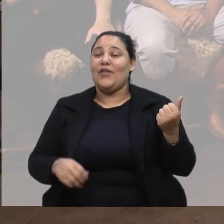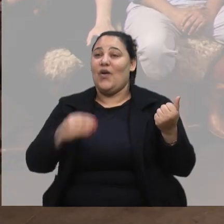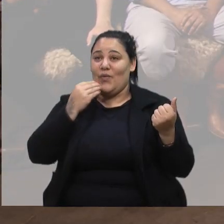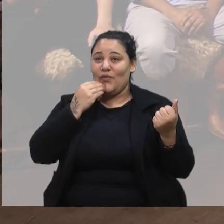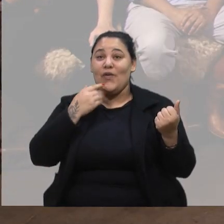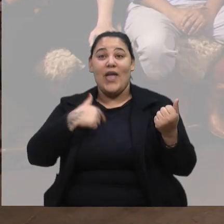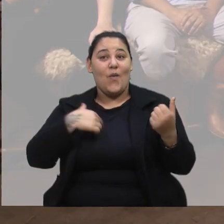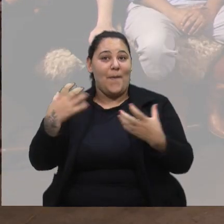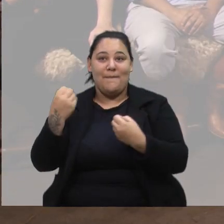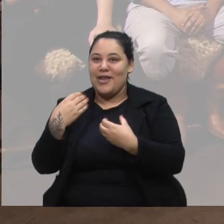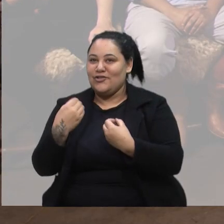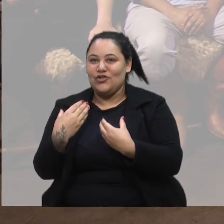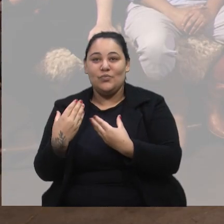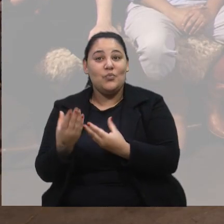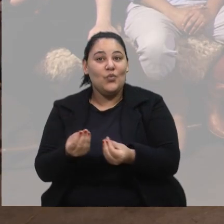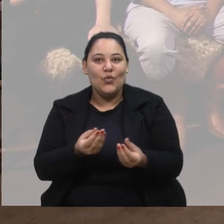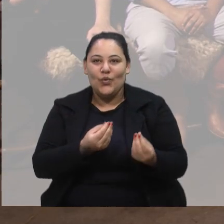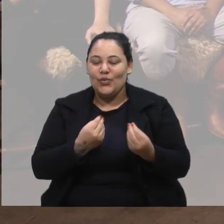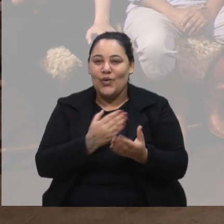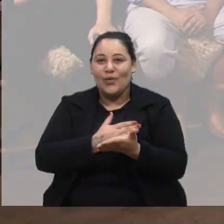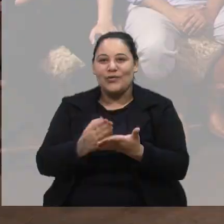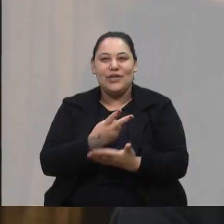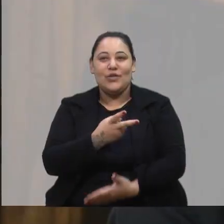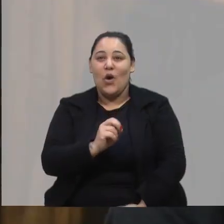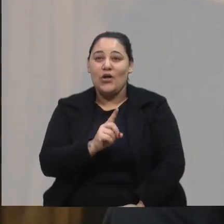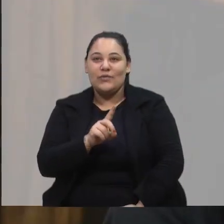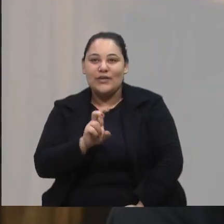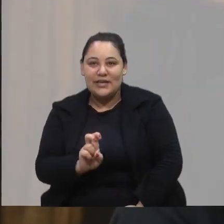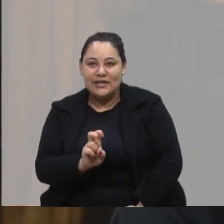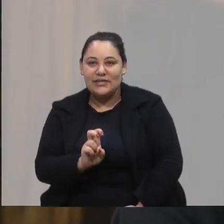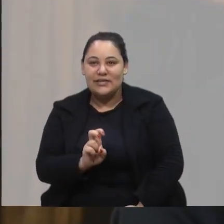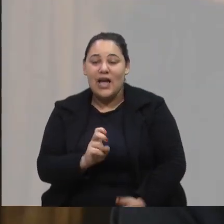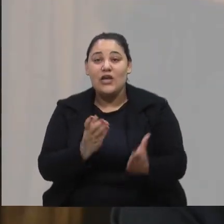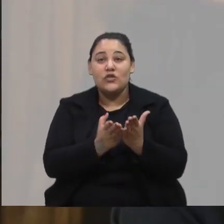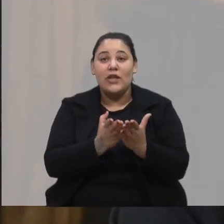né? Comecei então em 2015 a estudar com o Ayrton Lima, né,